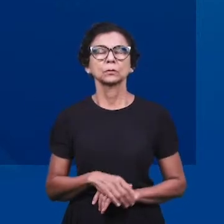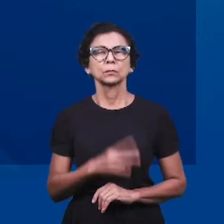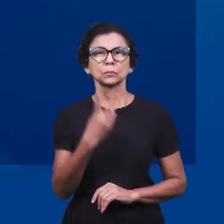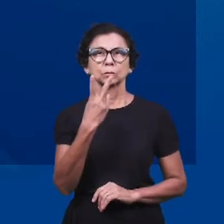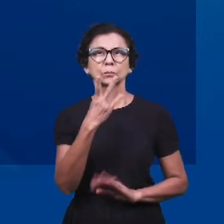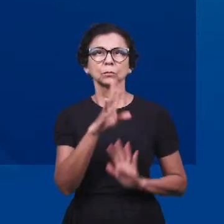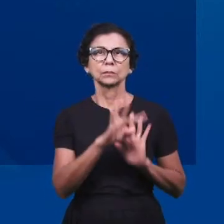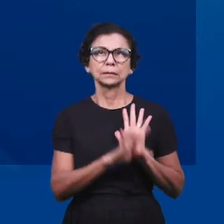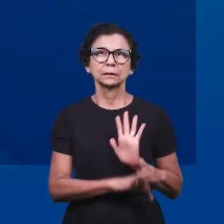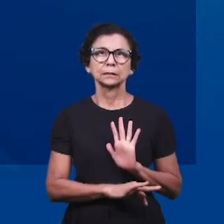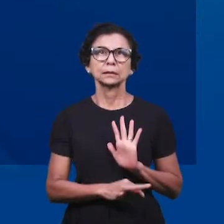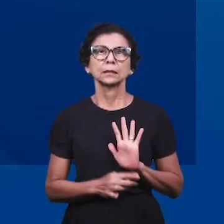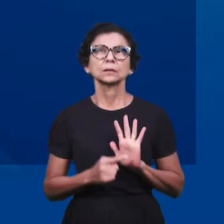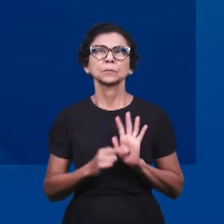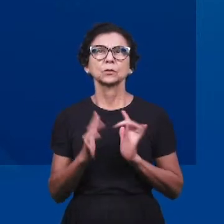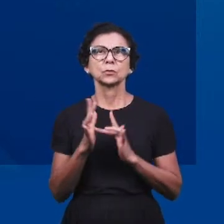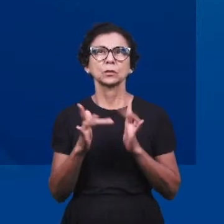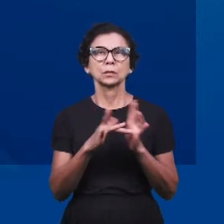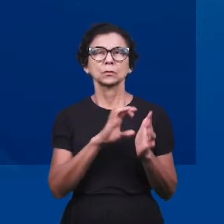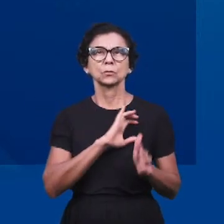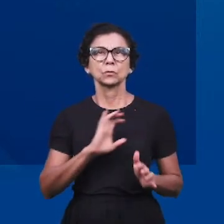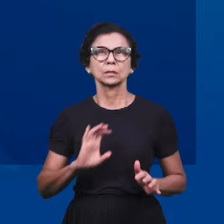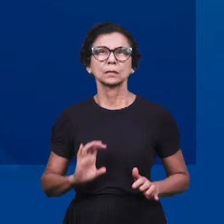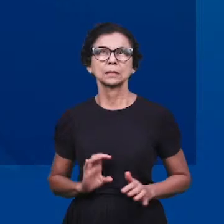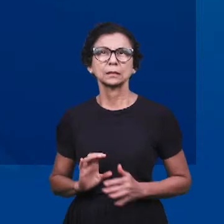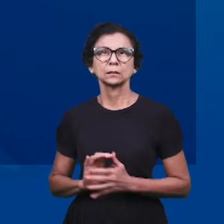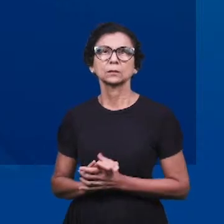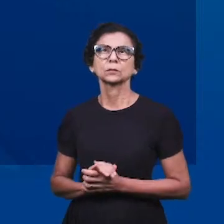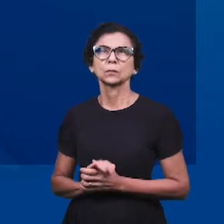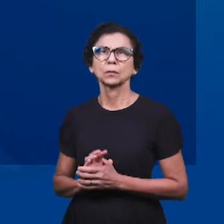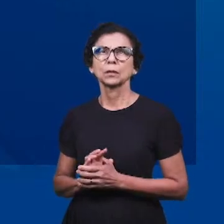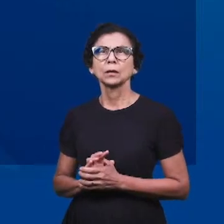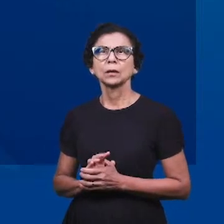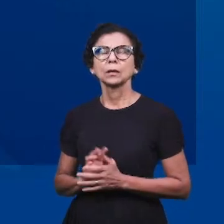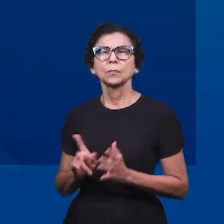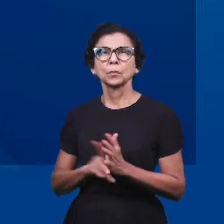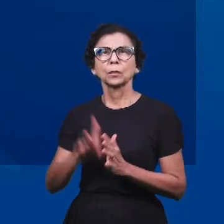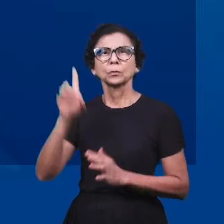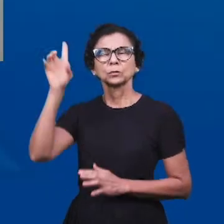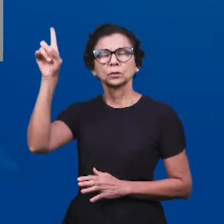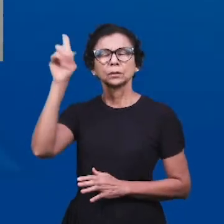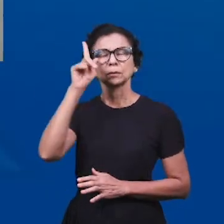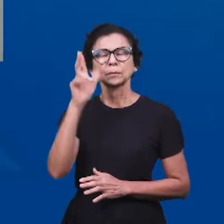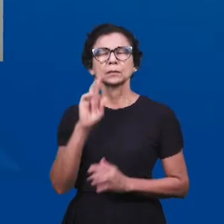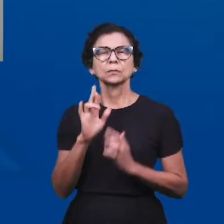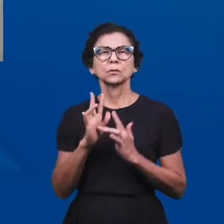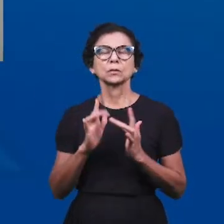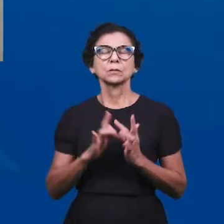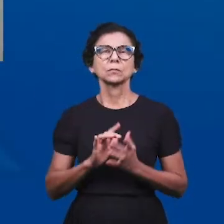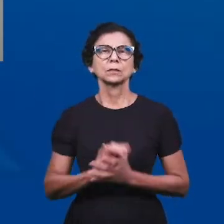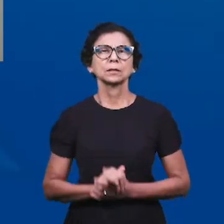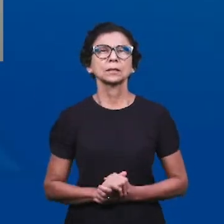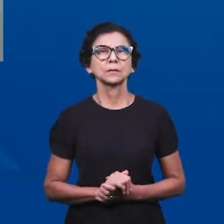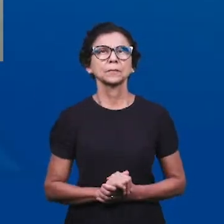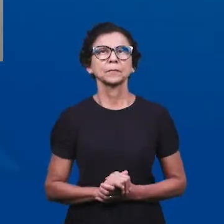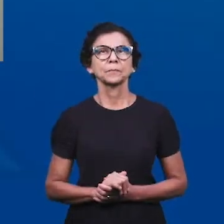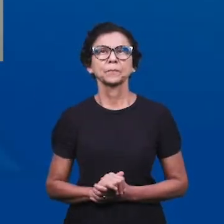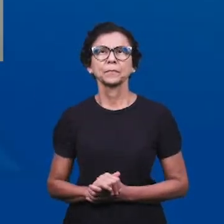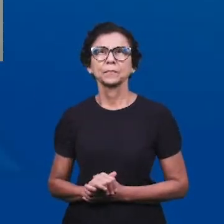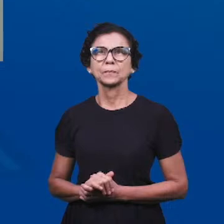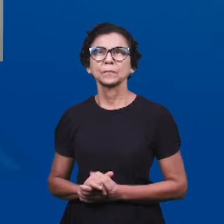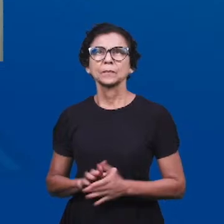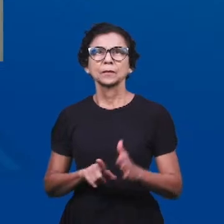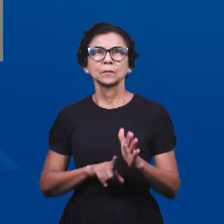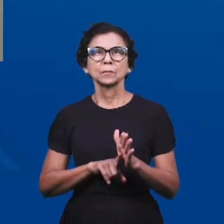dos textos, la revelación de Jesucristo viene de Dios. A paz do Senhor Jesús a todos. Senhor Jesus, respondendo à pergunta